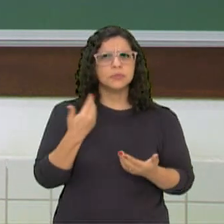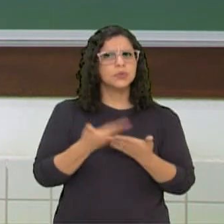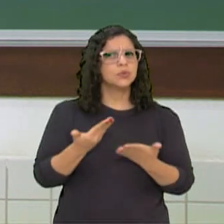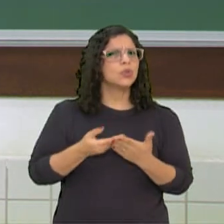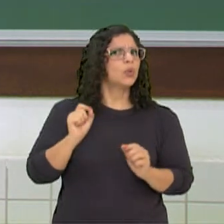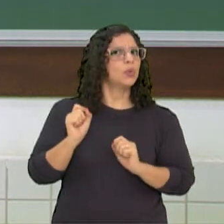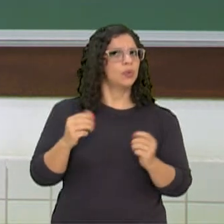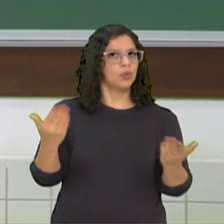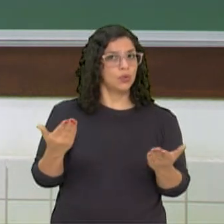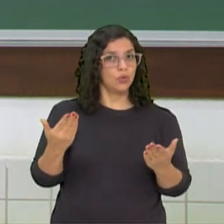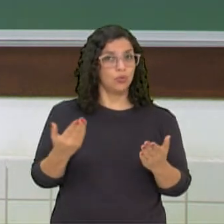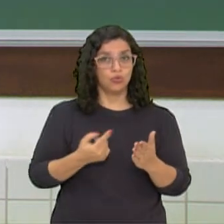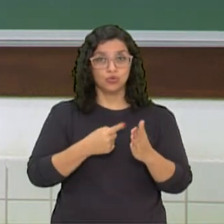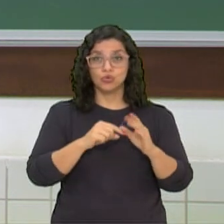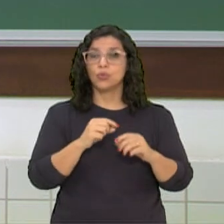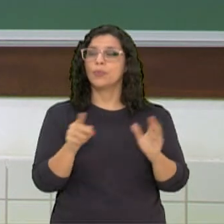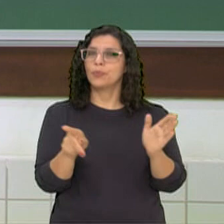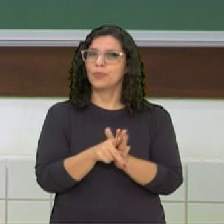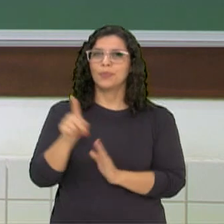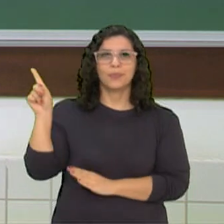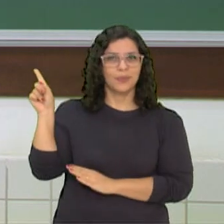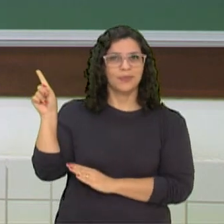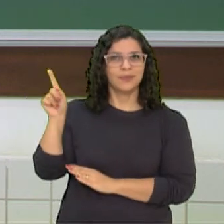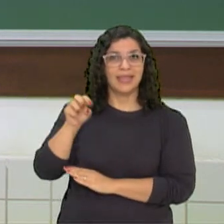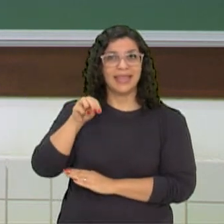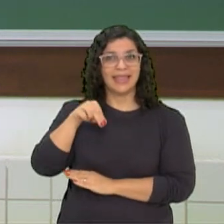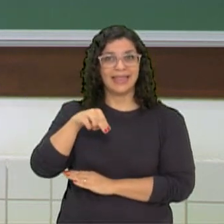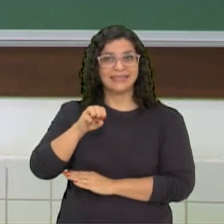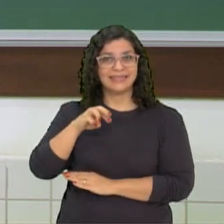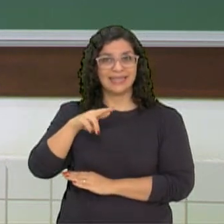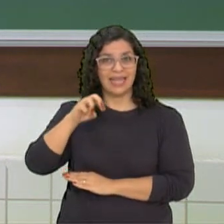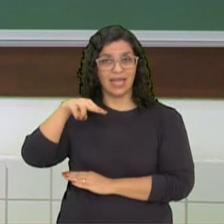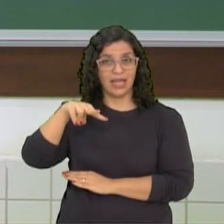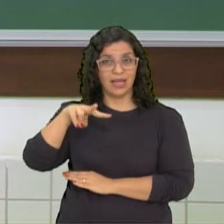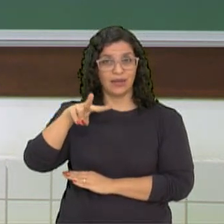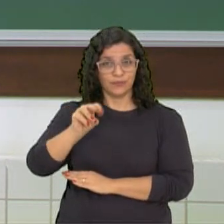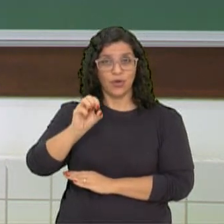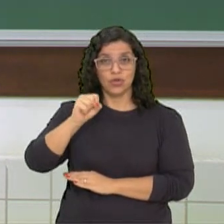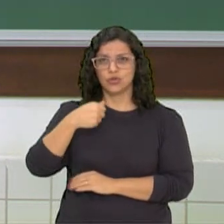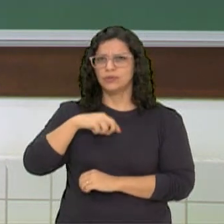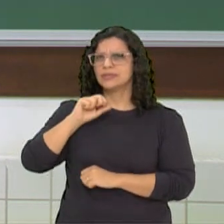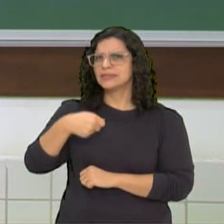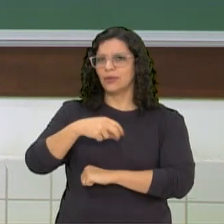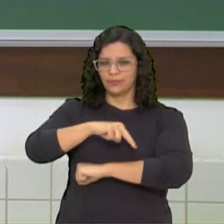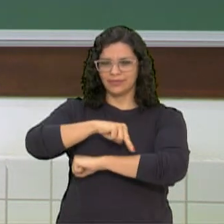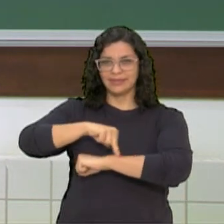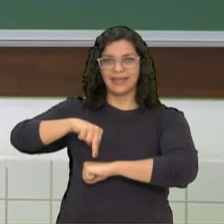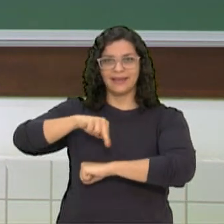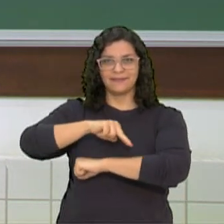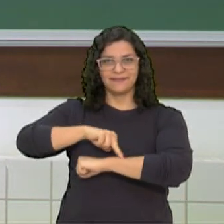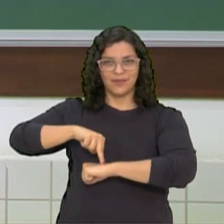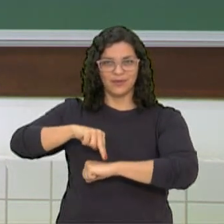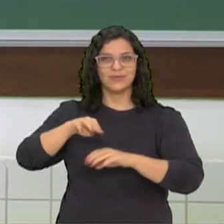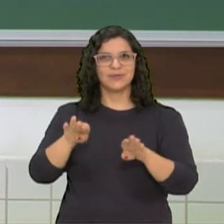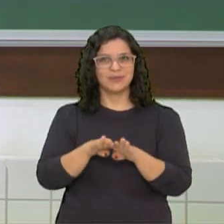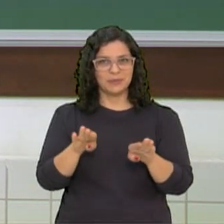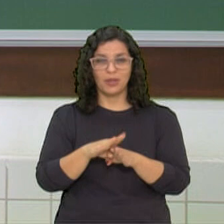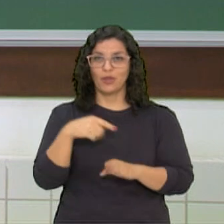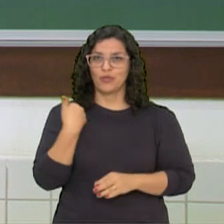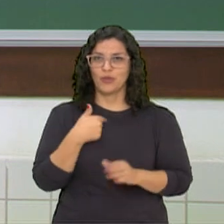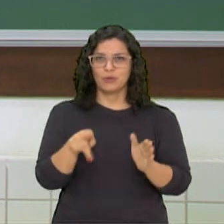trabalhar hoje o último dos tecidos, né, que é o tecido nervoso, tá? A gente viu, né, os tecidos lá, epitelial,